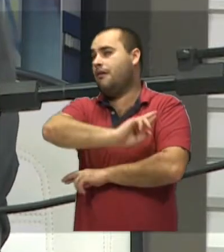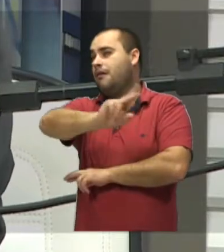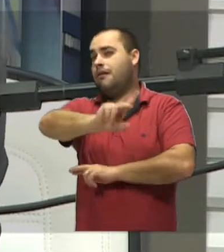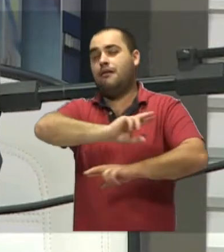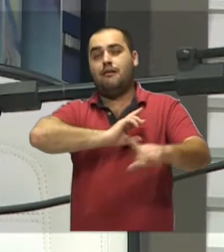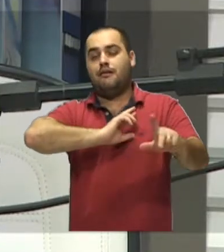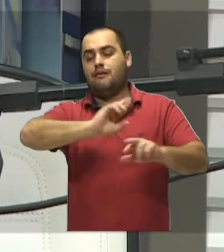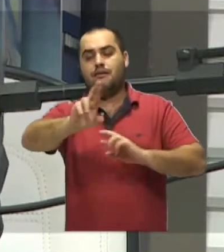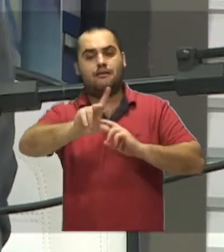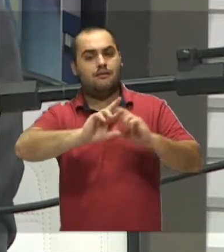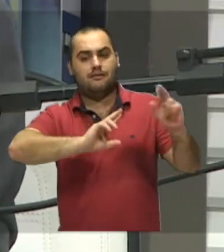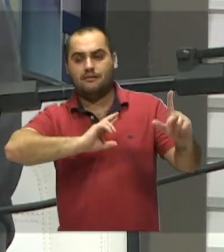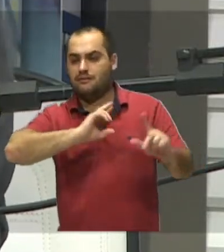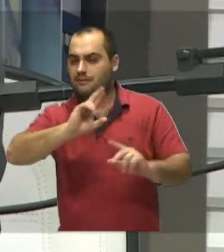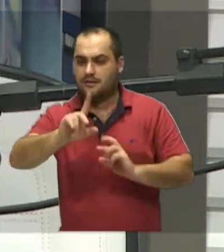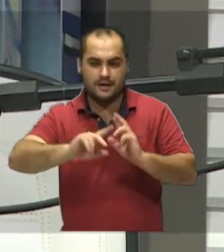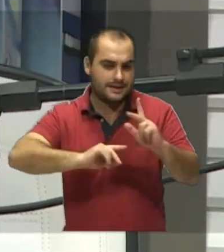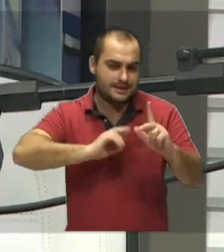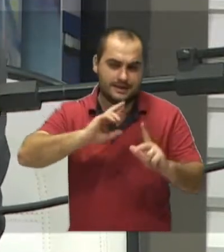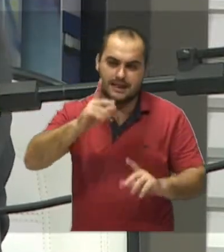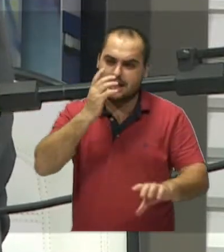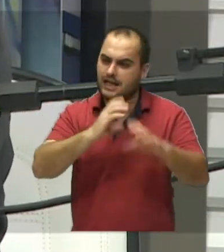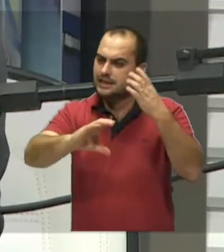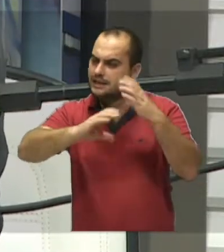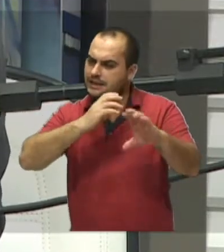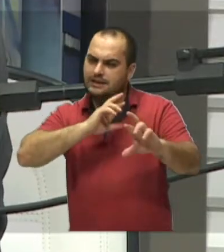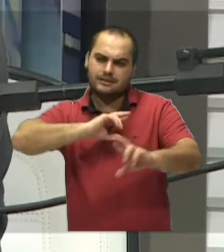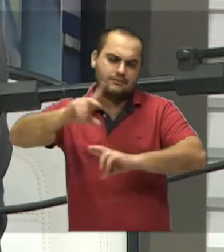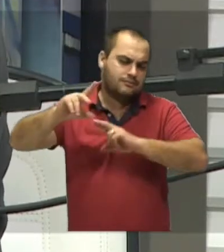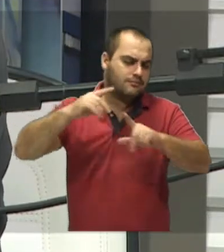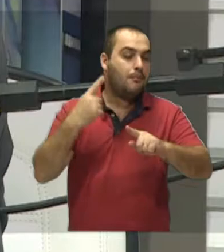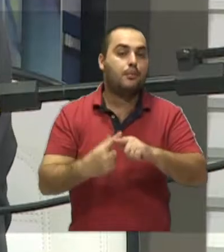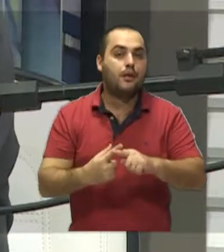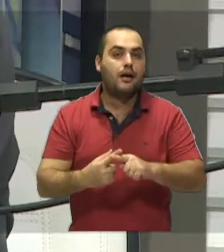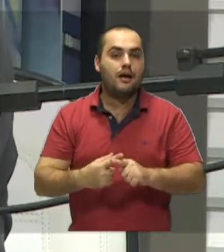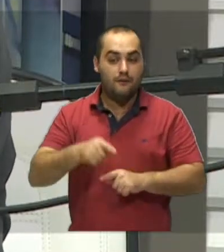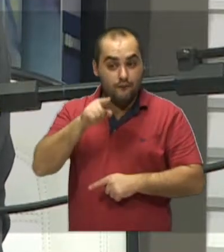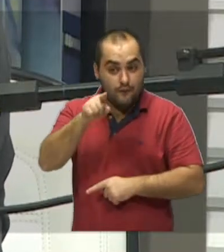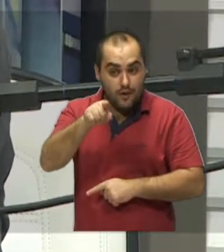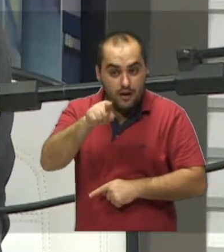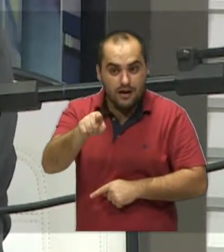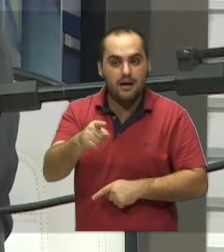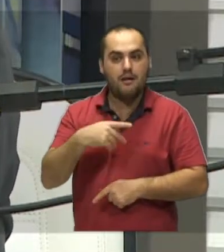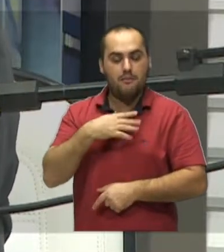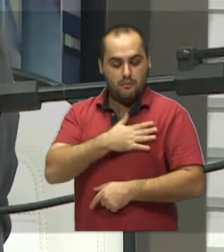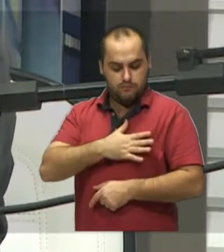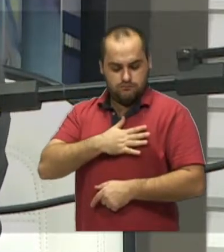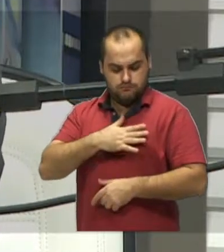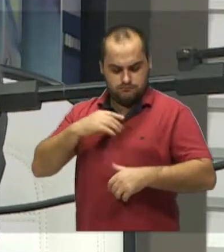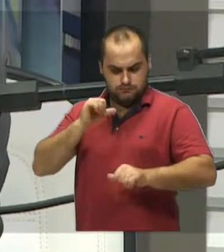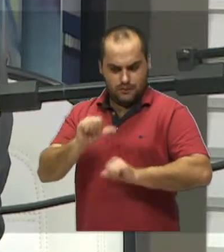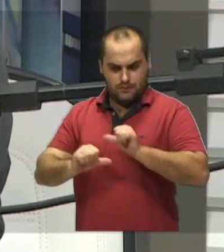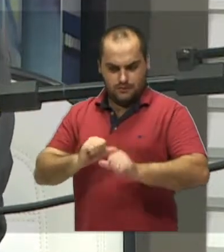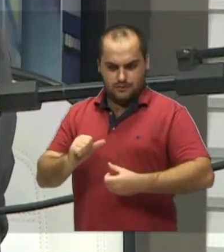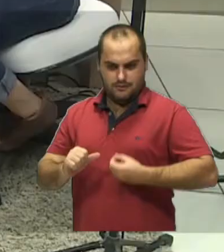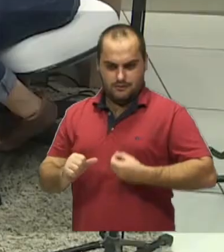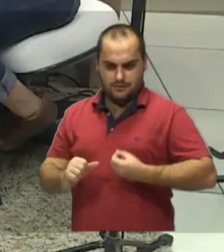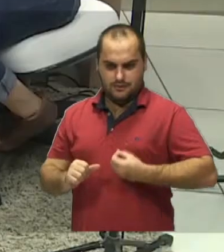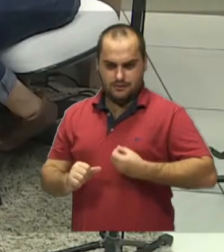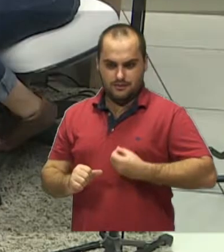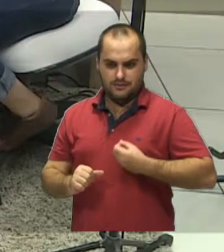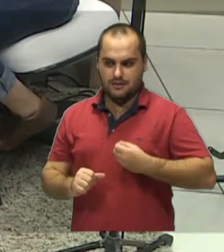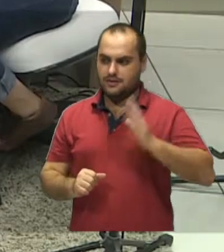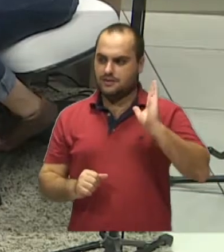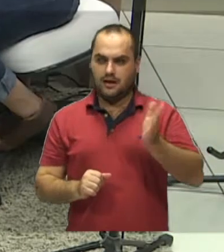Principalmente nas canções, nas letras das canções, porque você vai modificando e aquela identificação que você tinha naquele momento